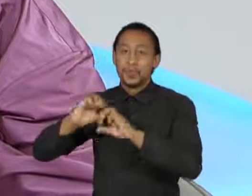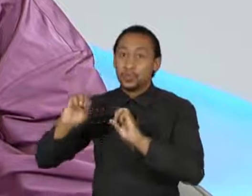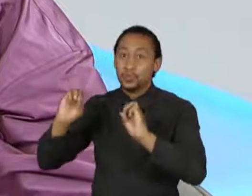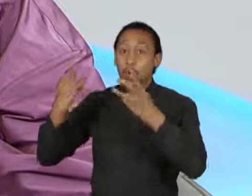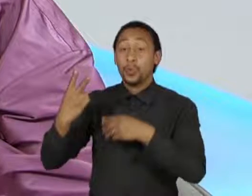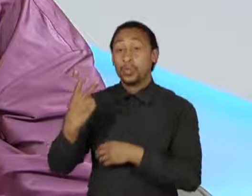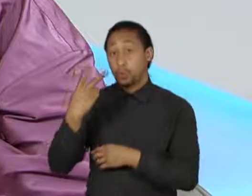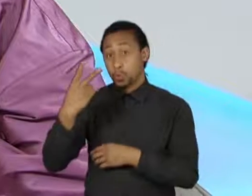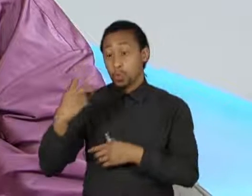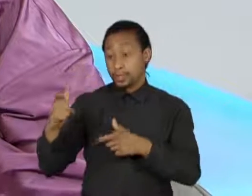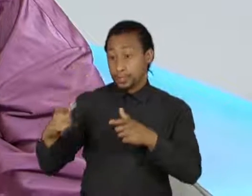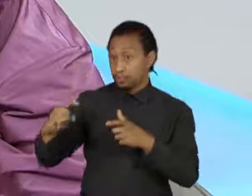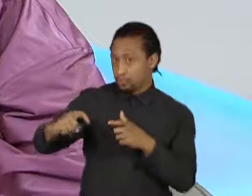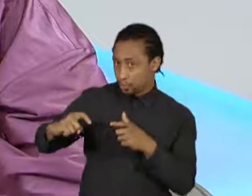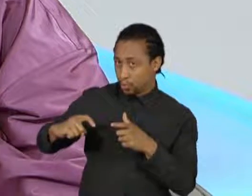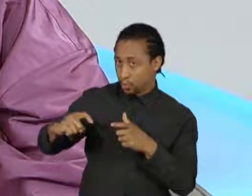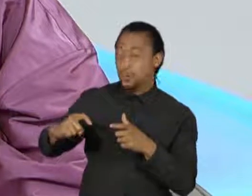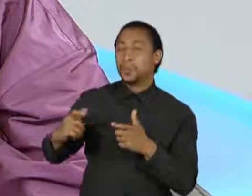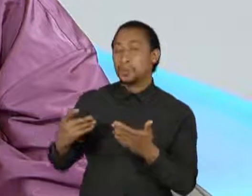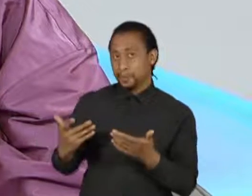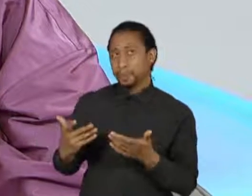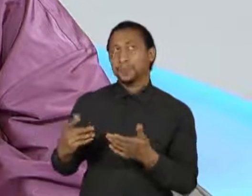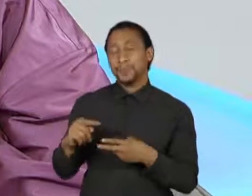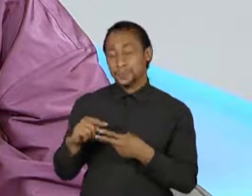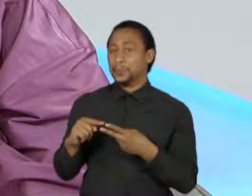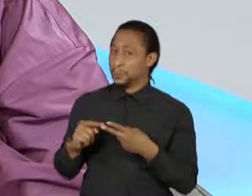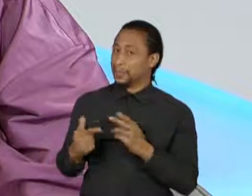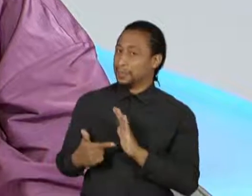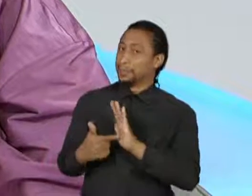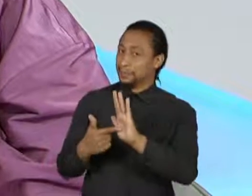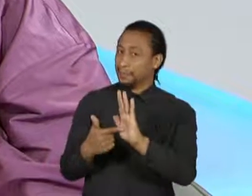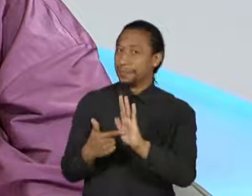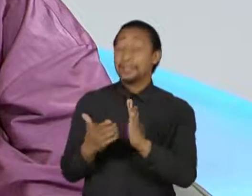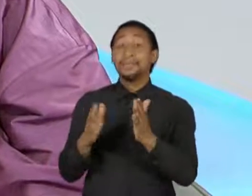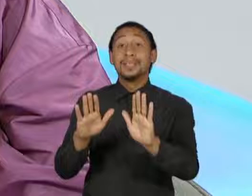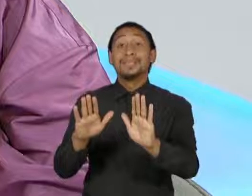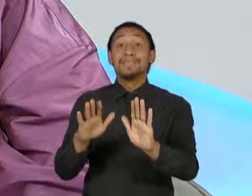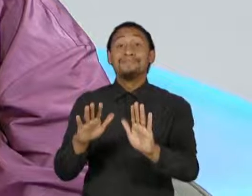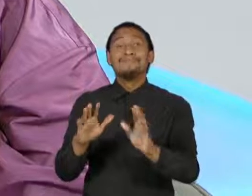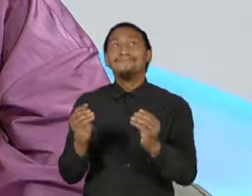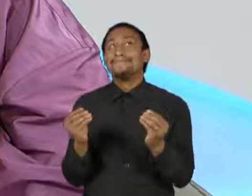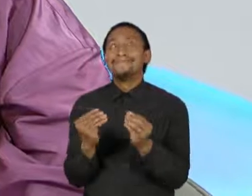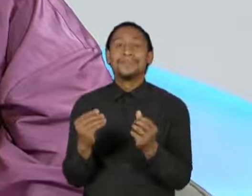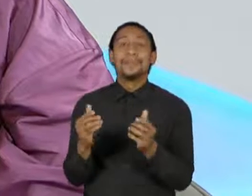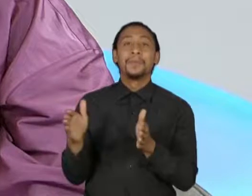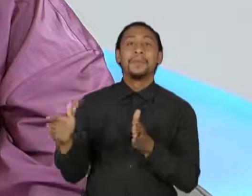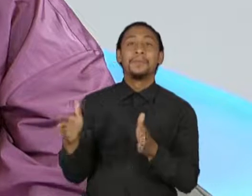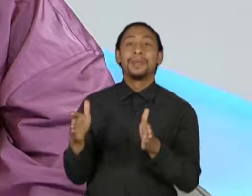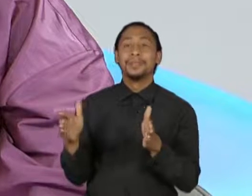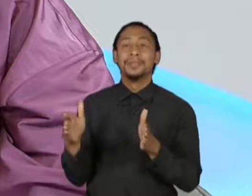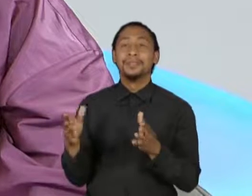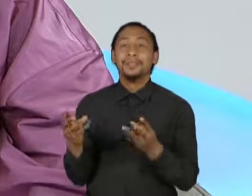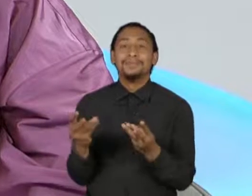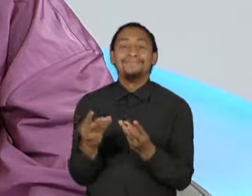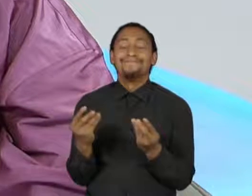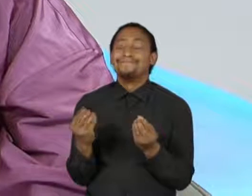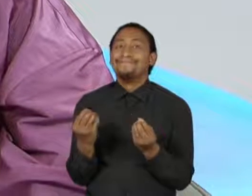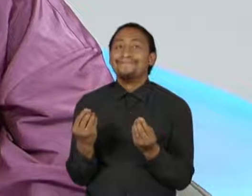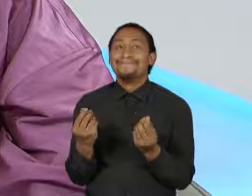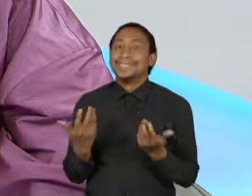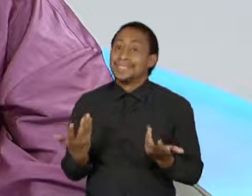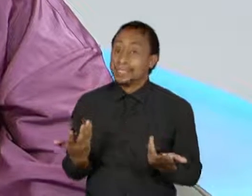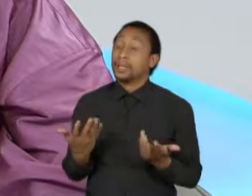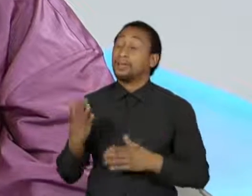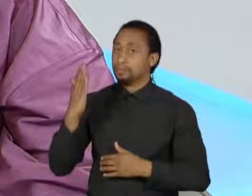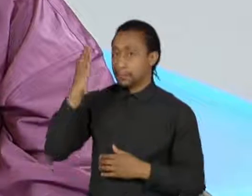né? Tanto Remonta quanto Goela Abaixo. E acho que era um momento muito delicado, porque eu sabia